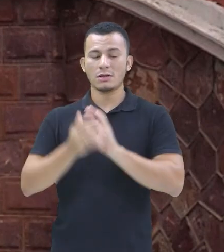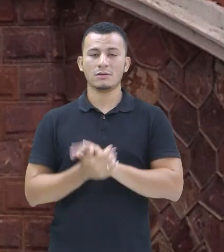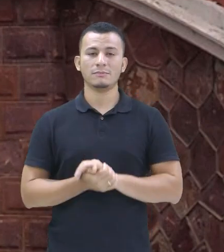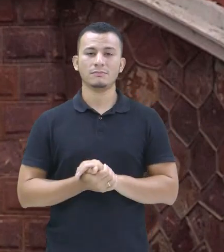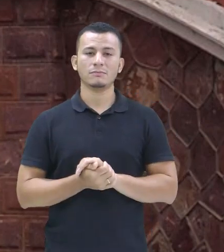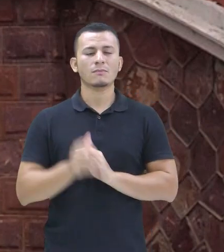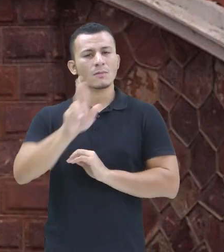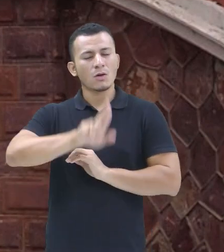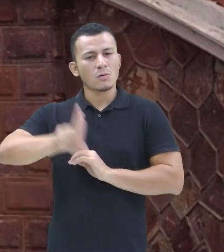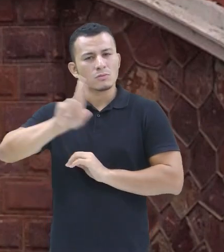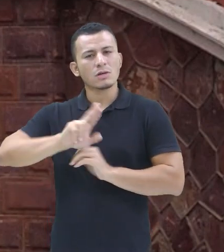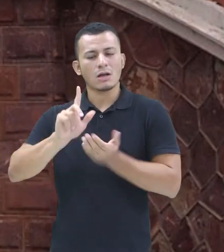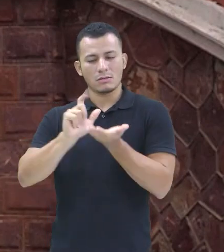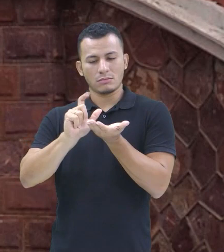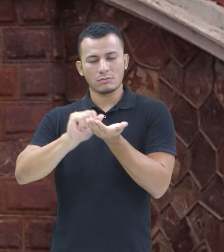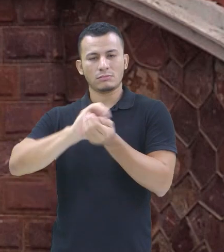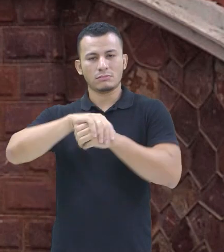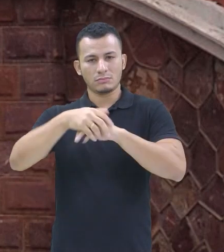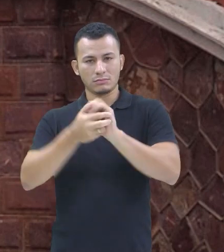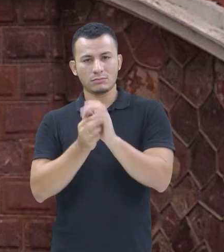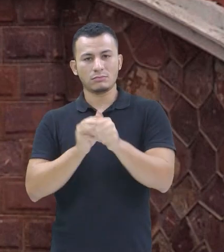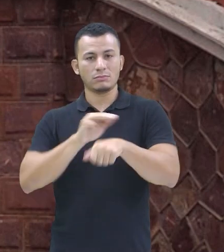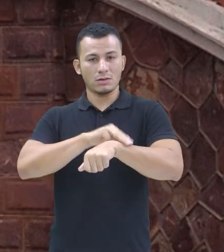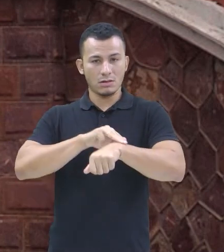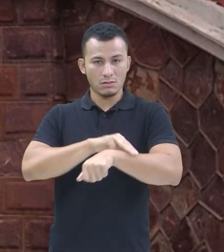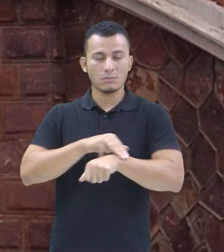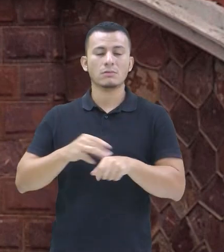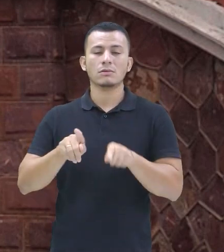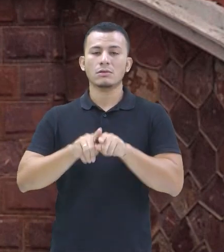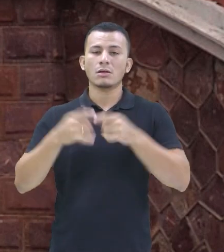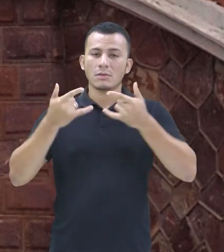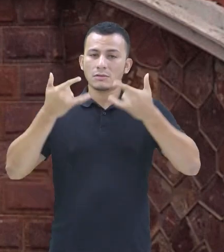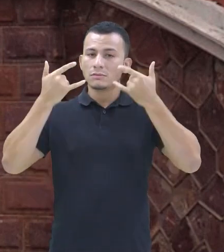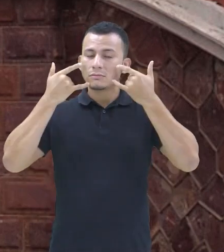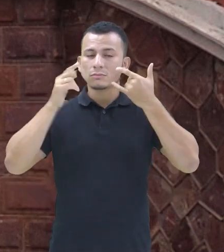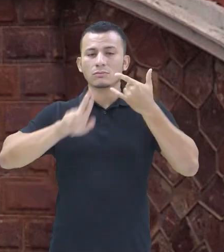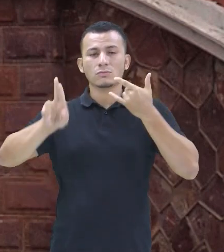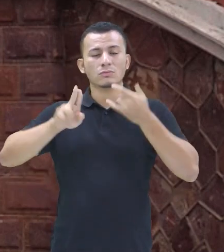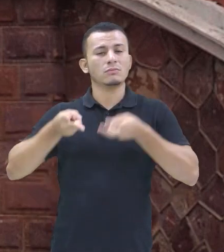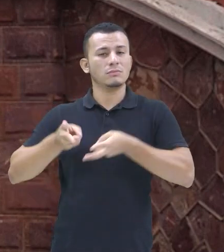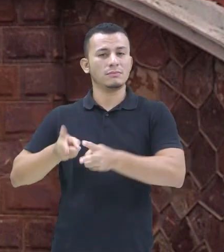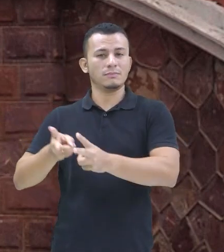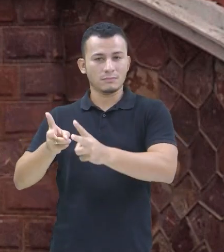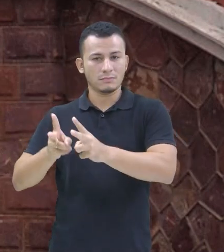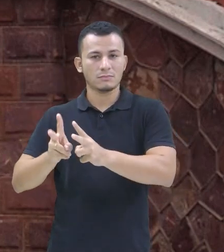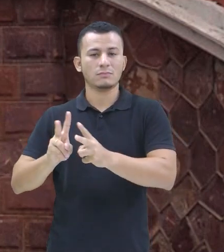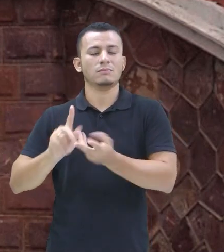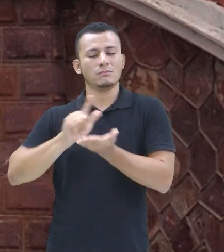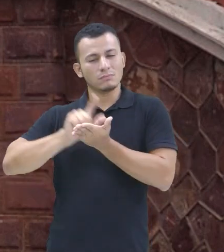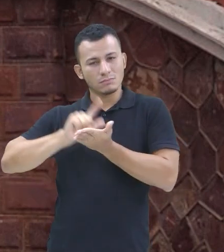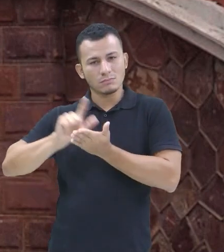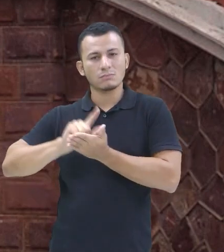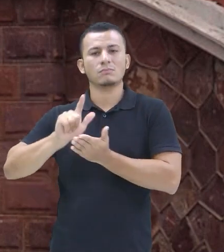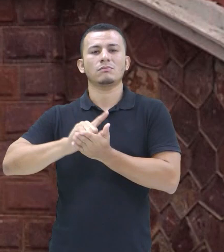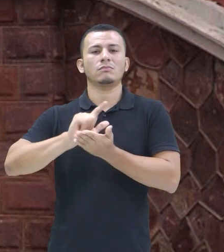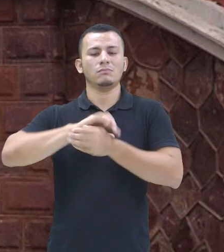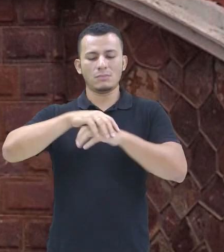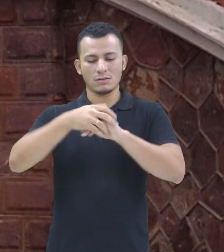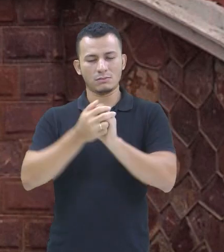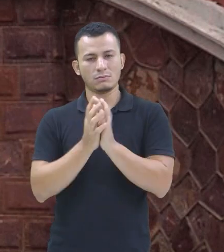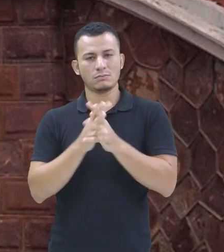continue utilizando o álcool em gel, continue usando a sua máscara, fazendo a higienização das